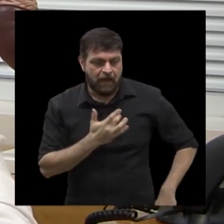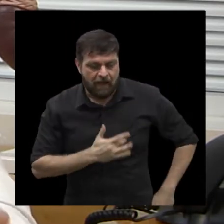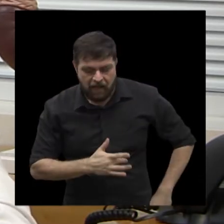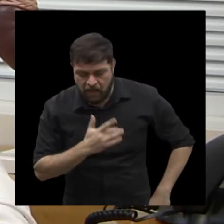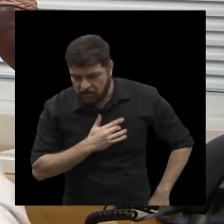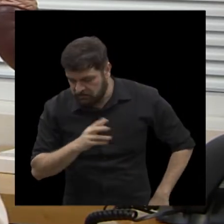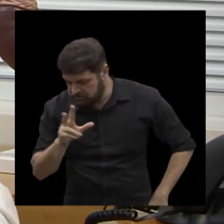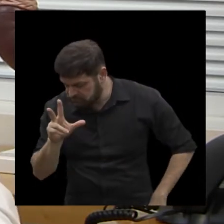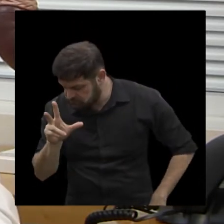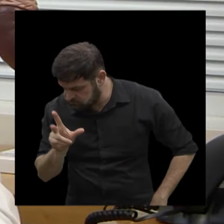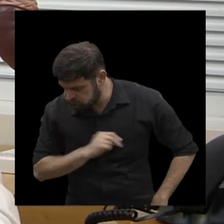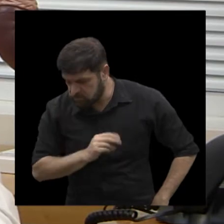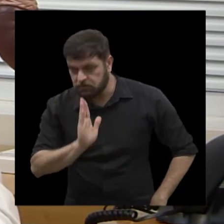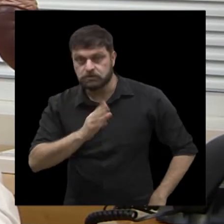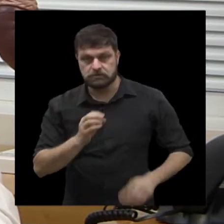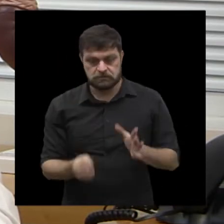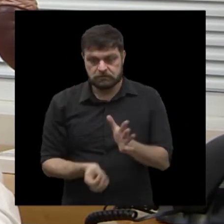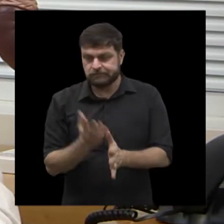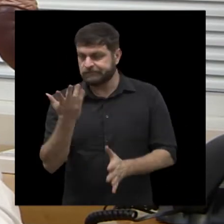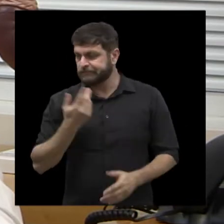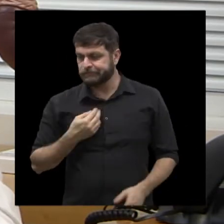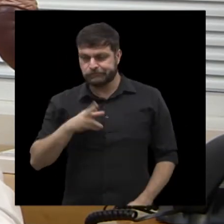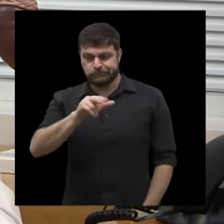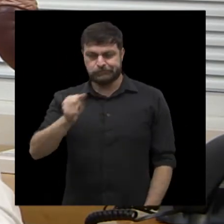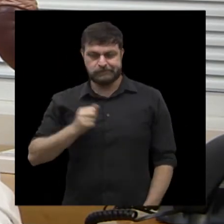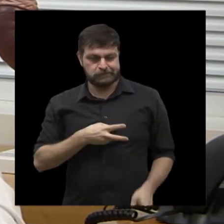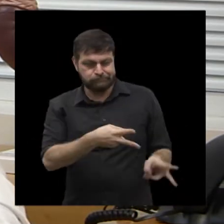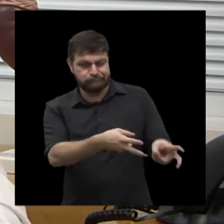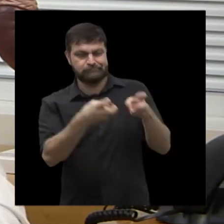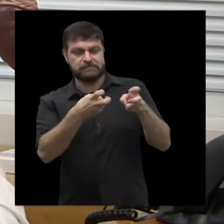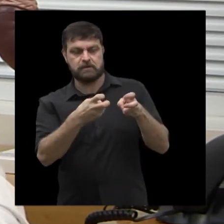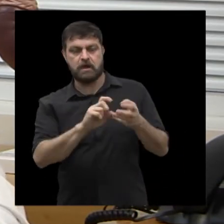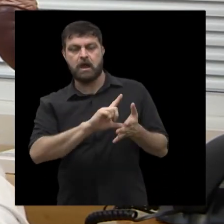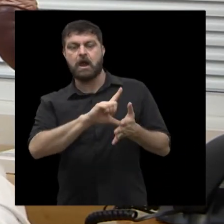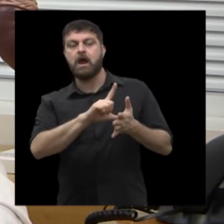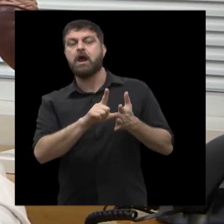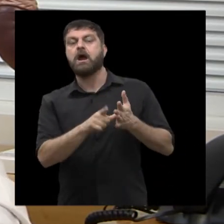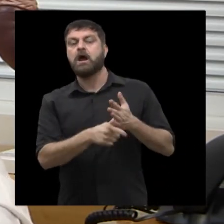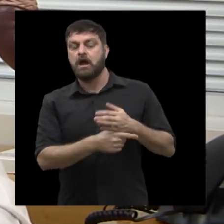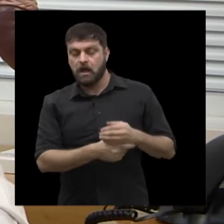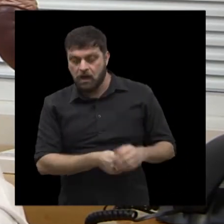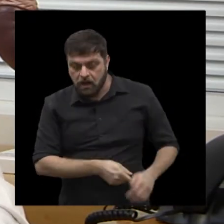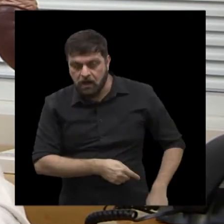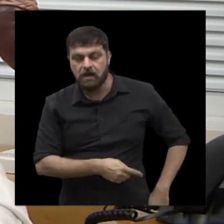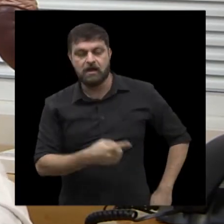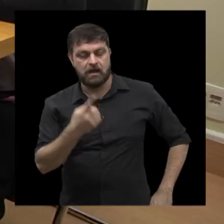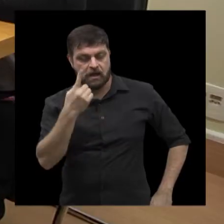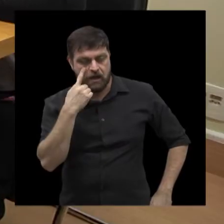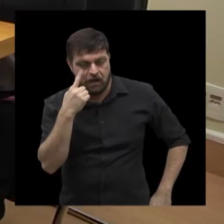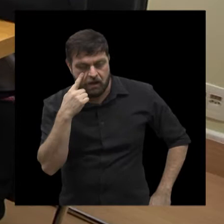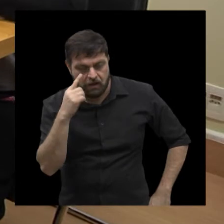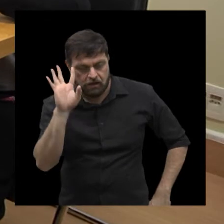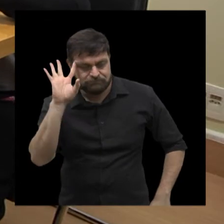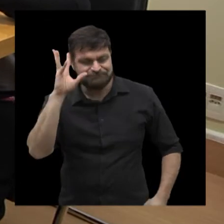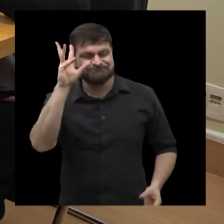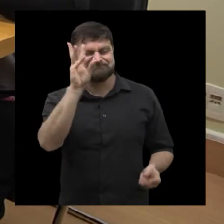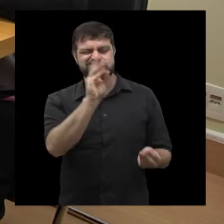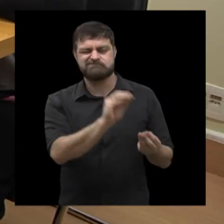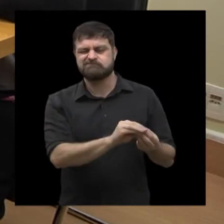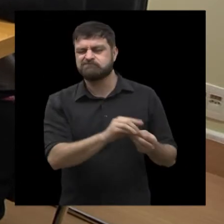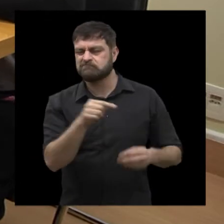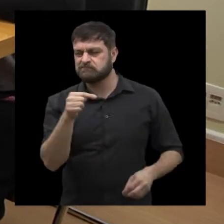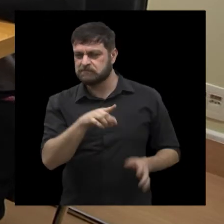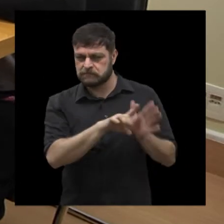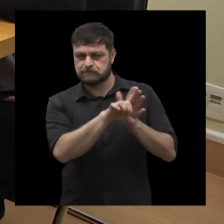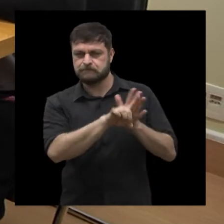rapaz. Isso já tinha acontecido uma outra vez e nunca ninguém tinha ligado. E depois foi quando chegaram a essa conclusão. E aí fizeram